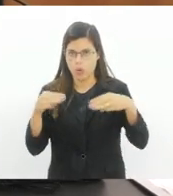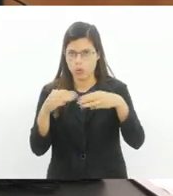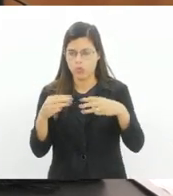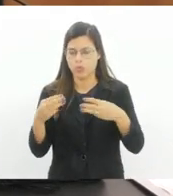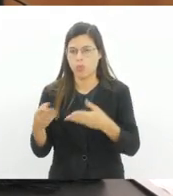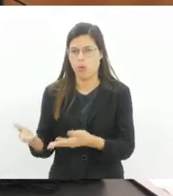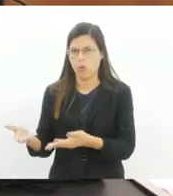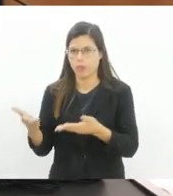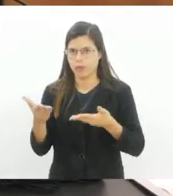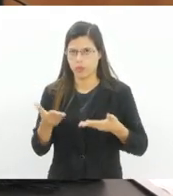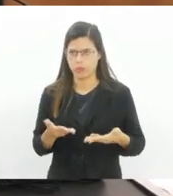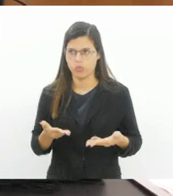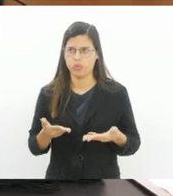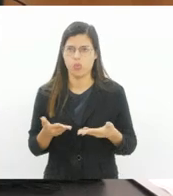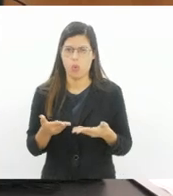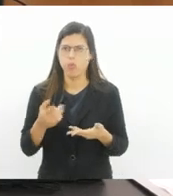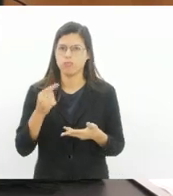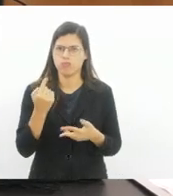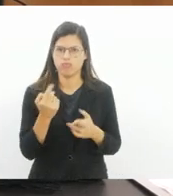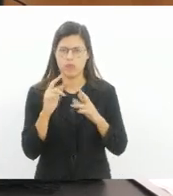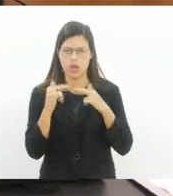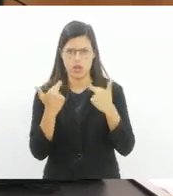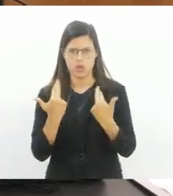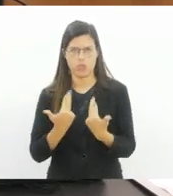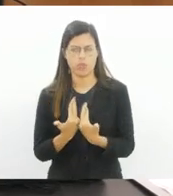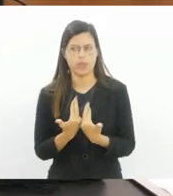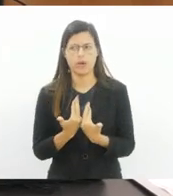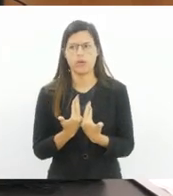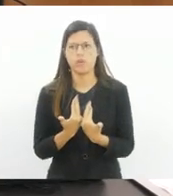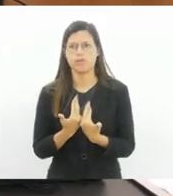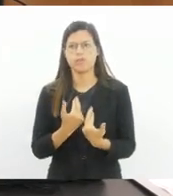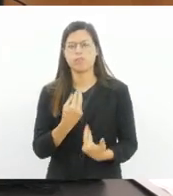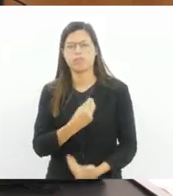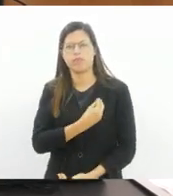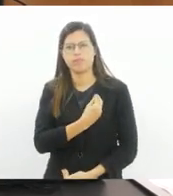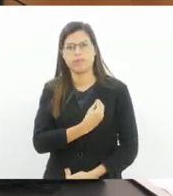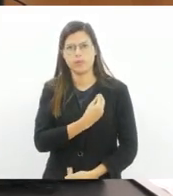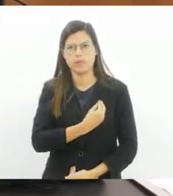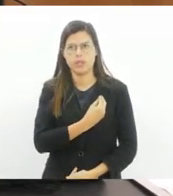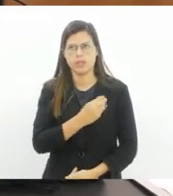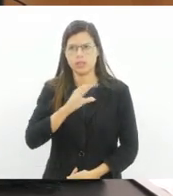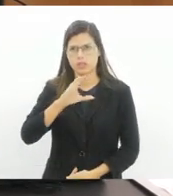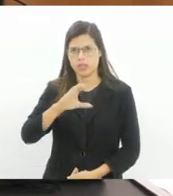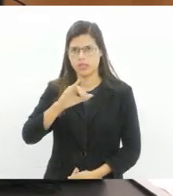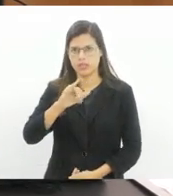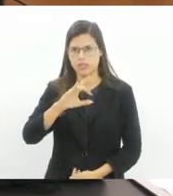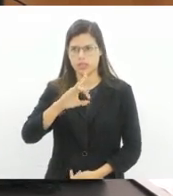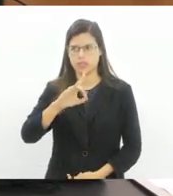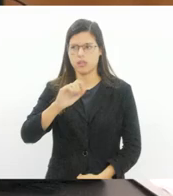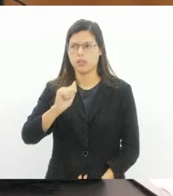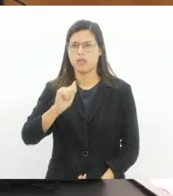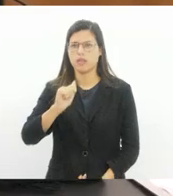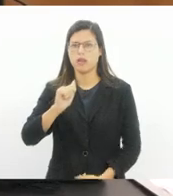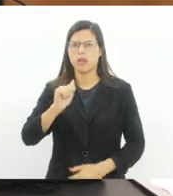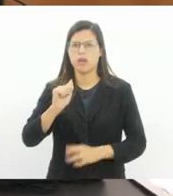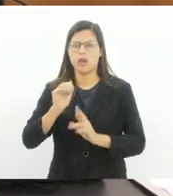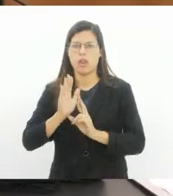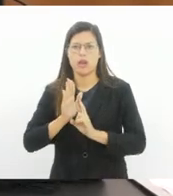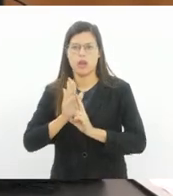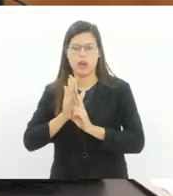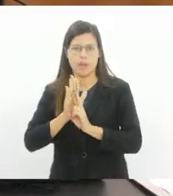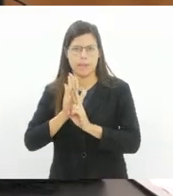de sabatina, uma sabatina onde estava presente a SIDA, que é a